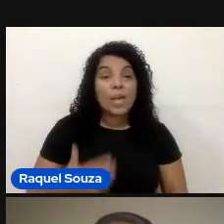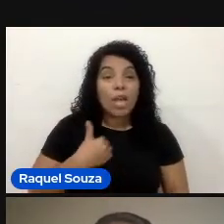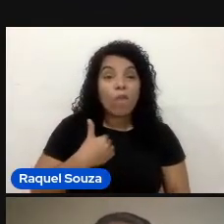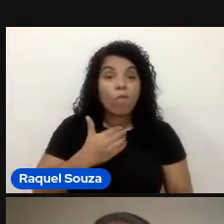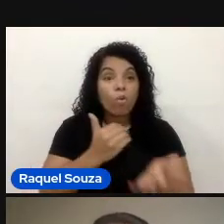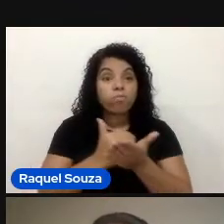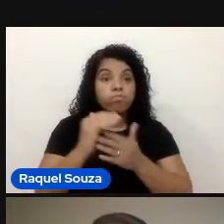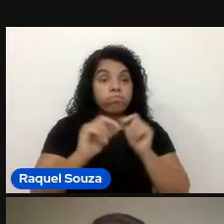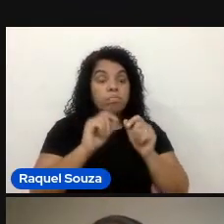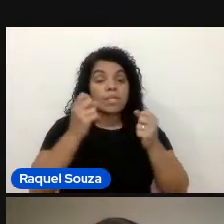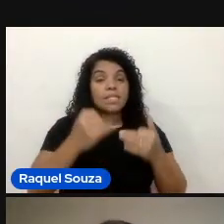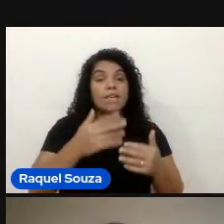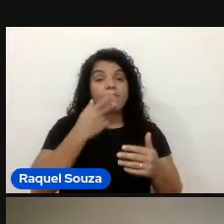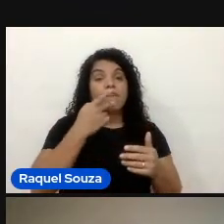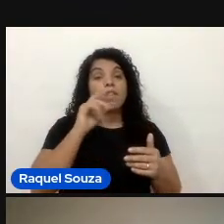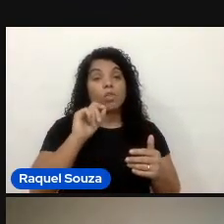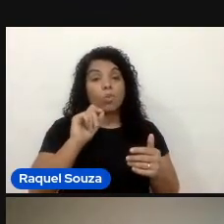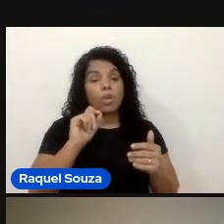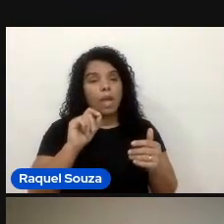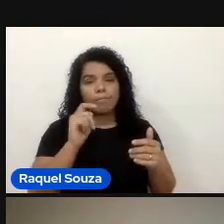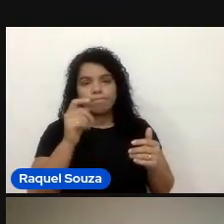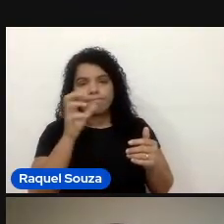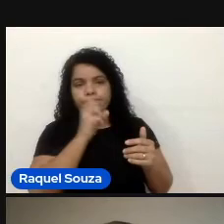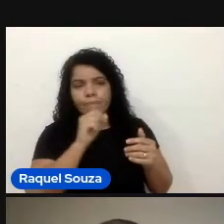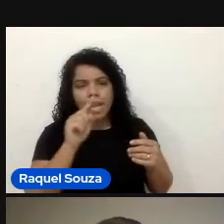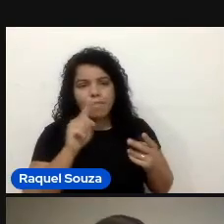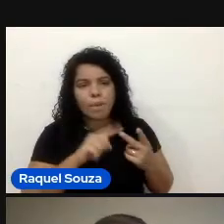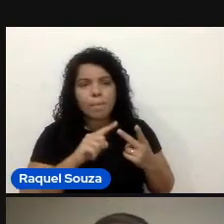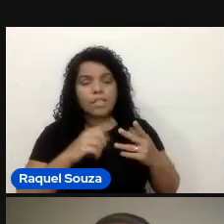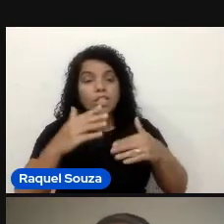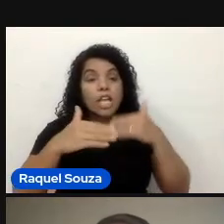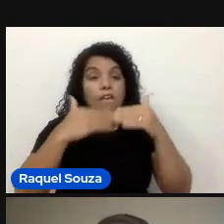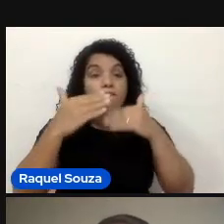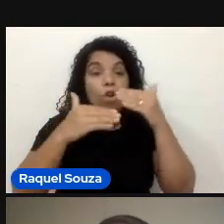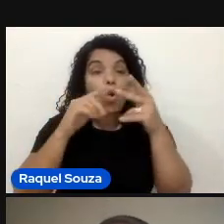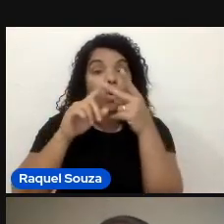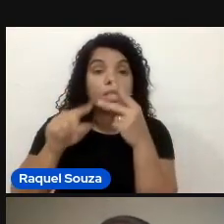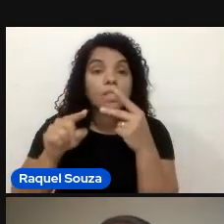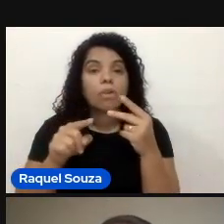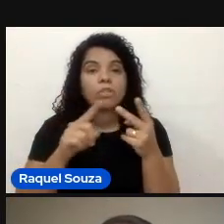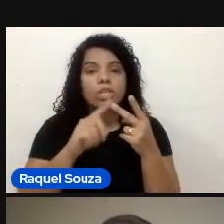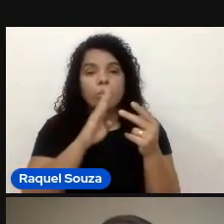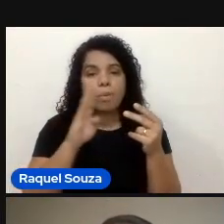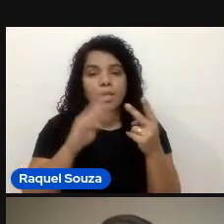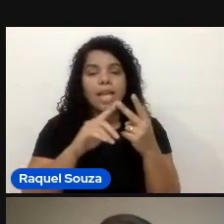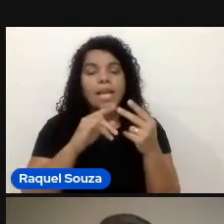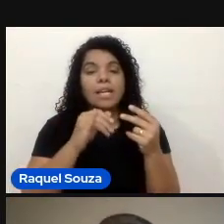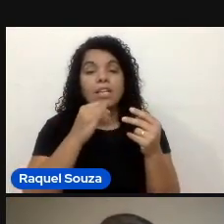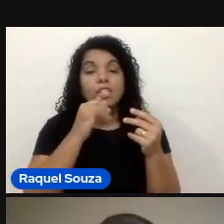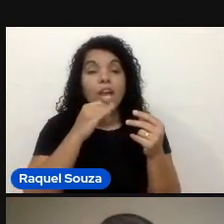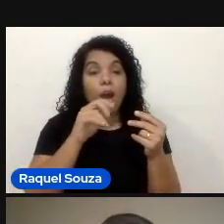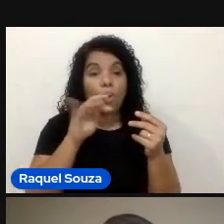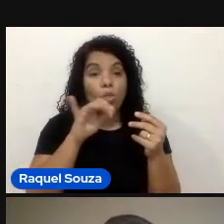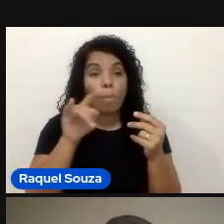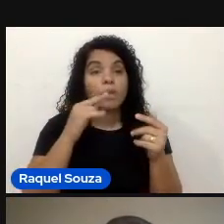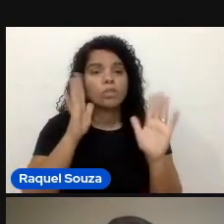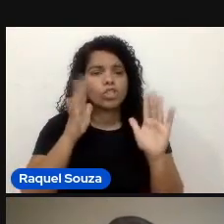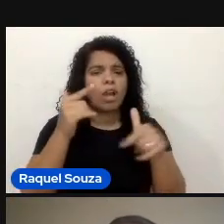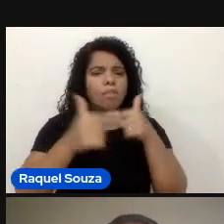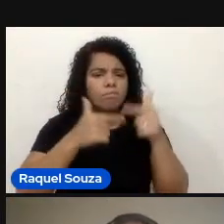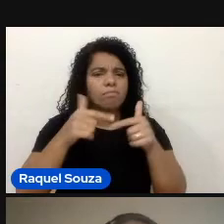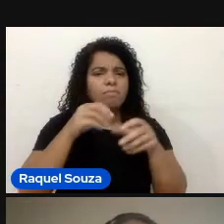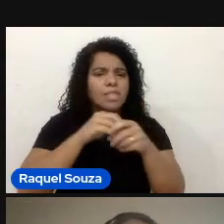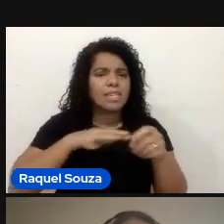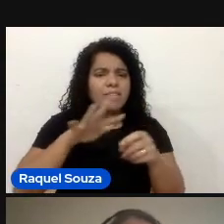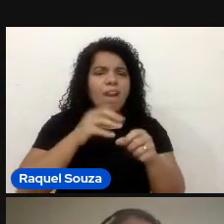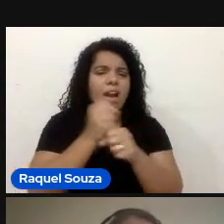falando brevemente da evolução, assim, de bibliotecas de automação que eu já trabalhei nesses vários